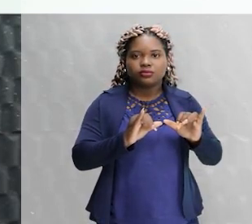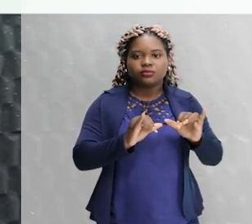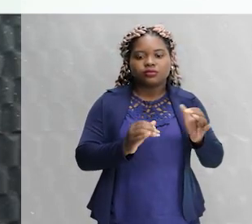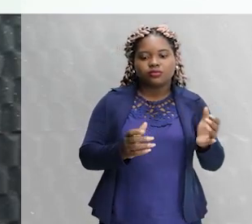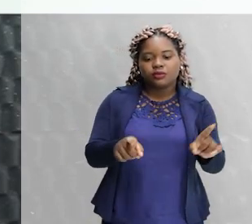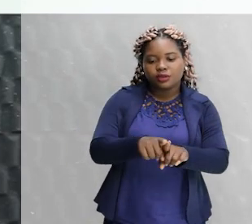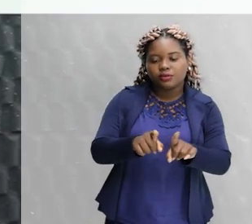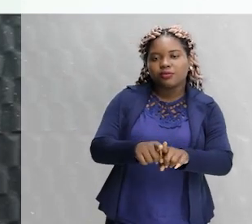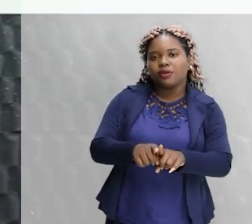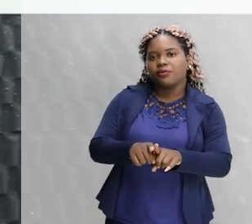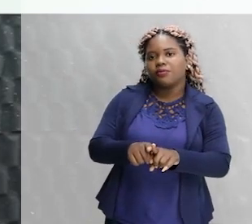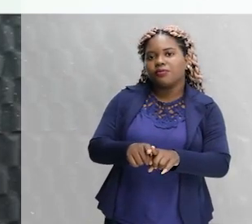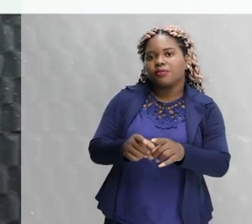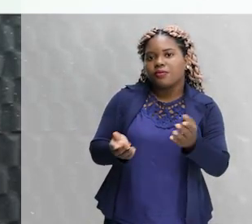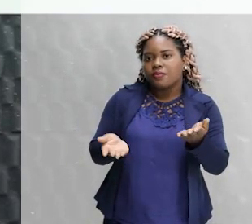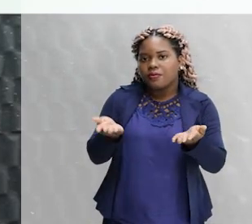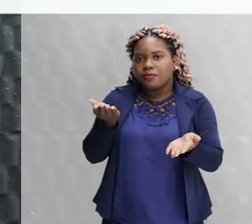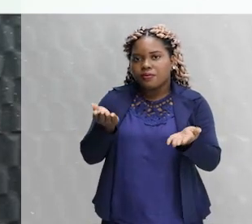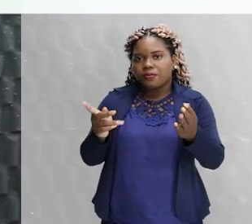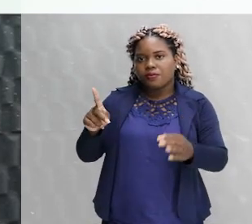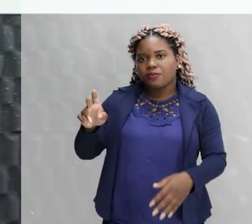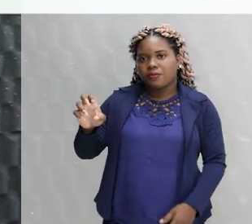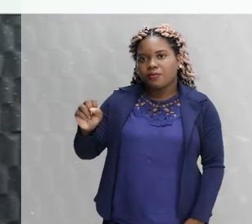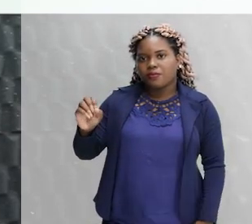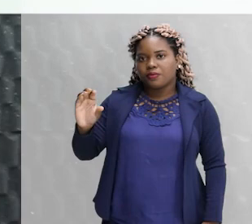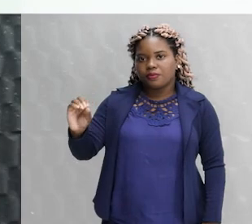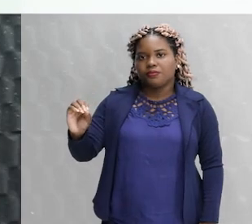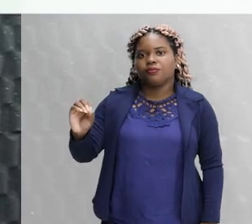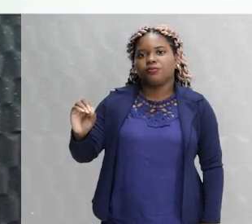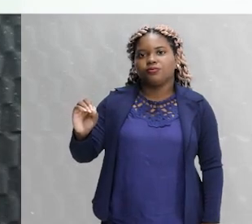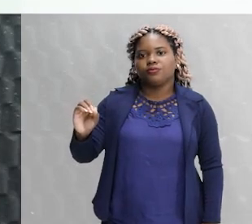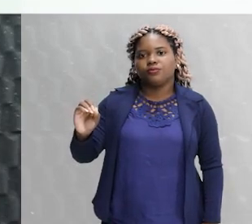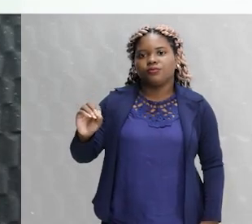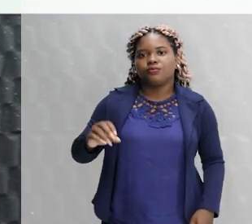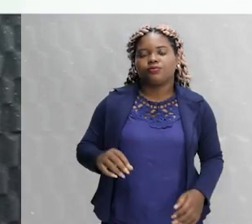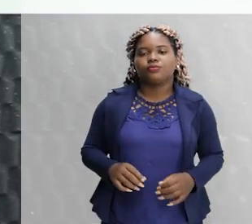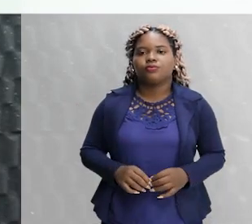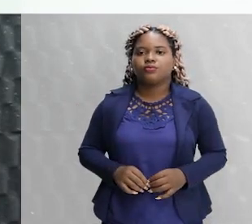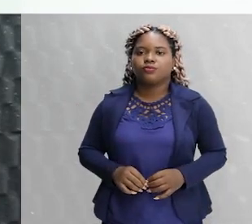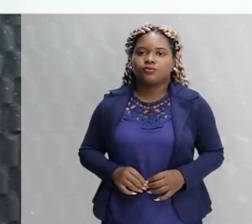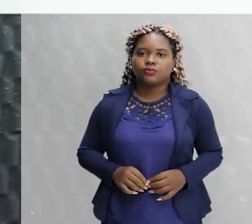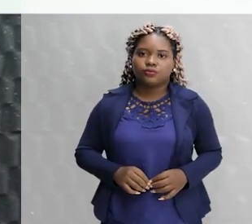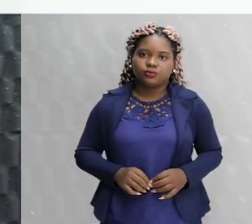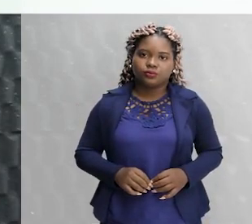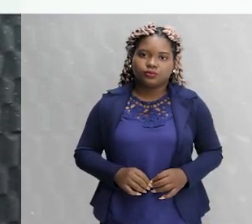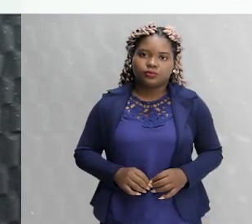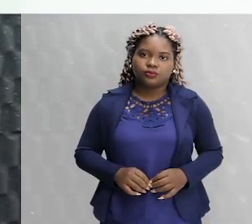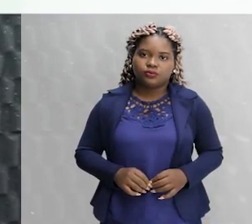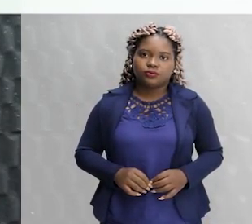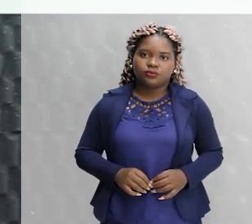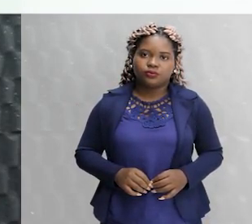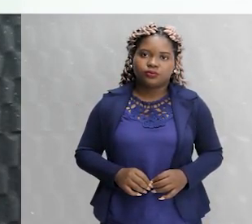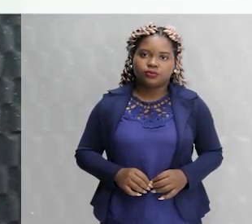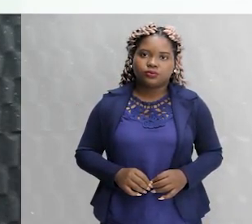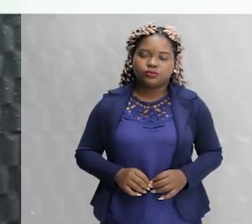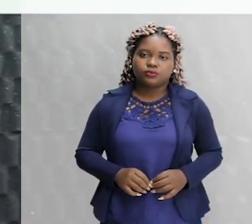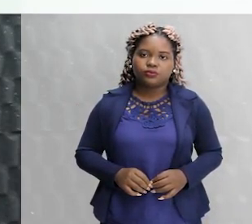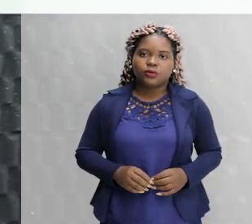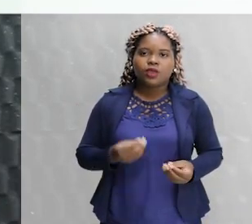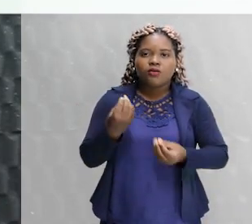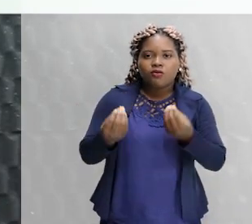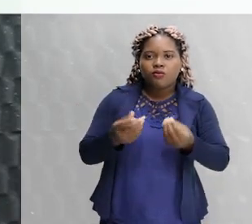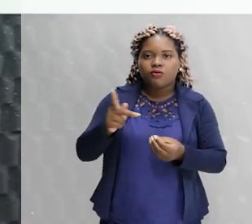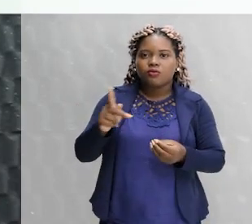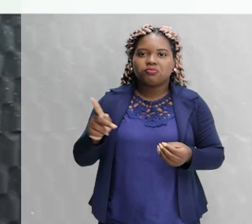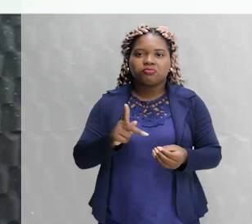peso. Somatório do produto dos dados pelo seu respectivo peso. Como assim, professor? Não